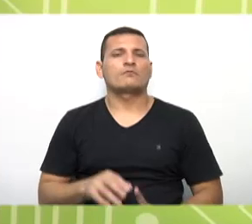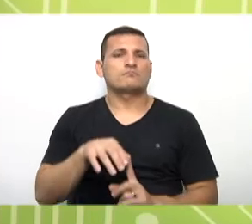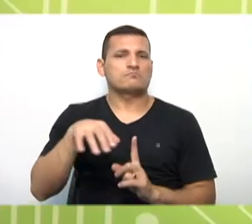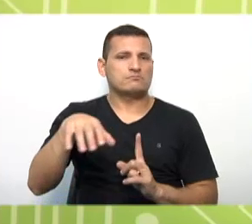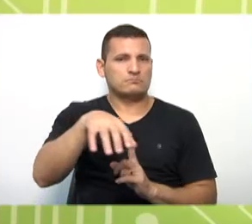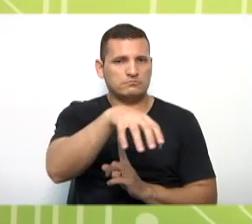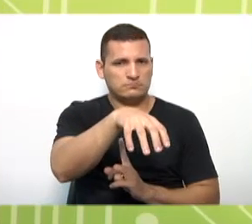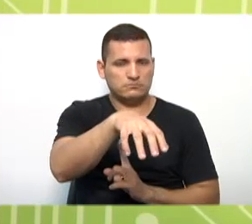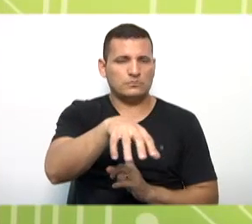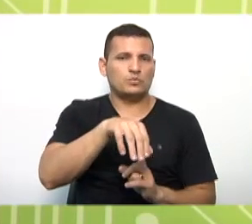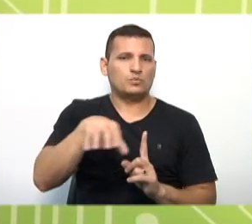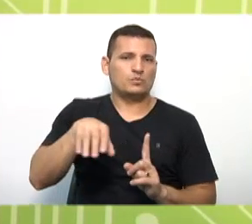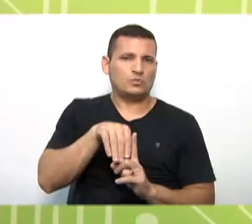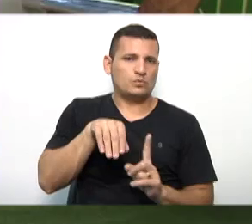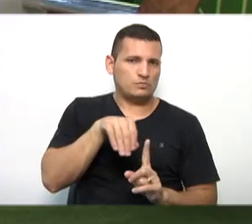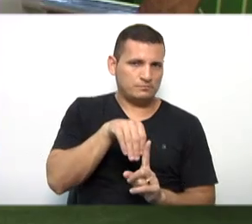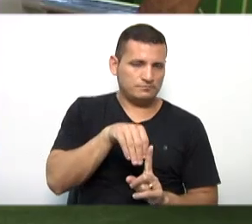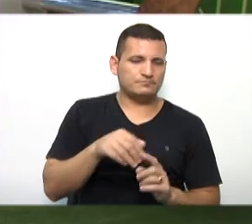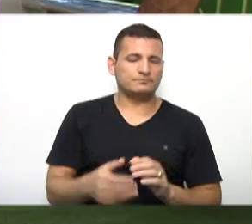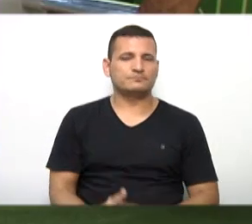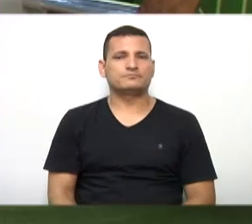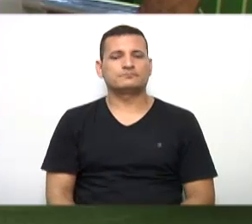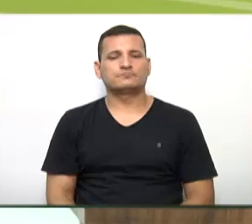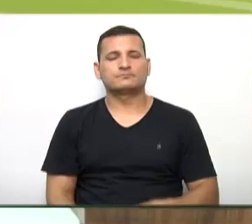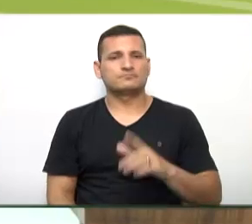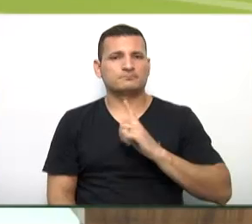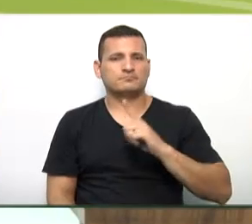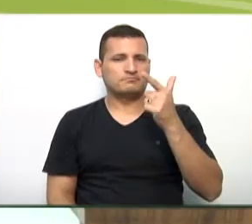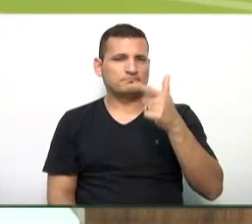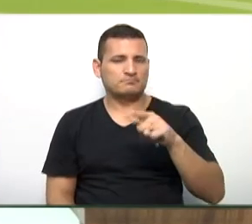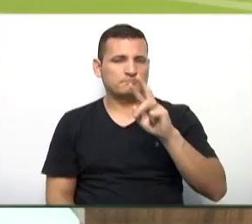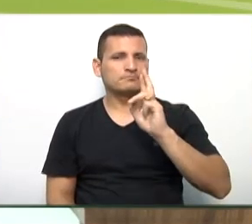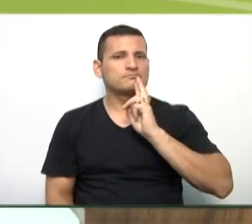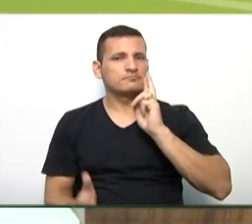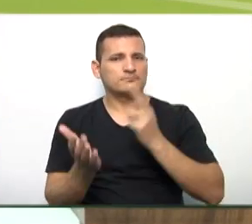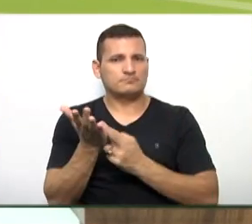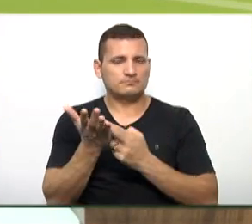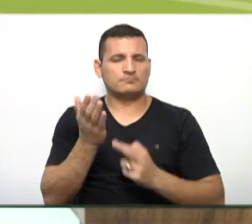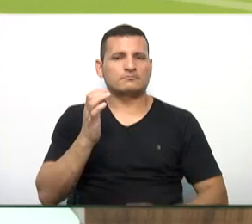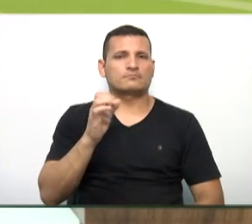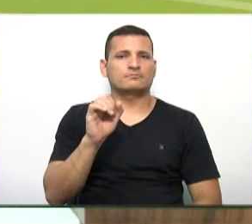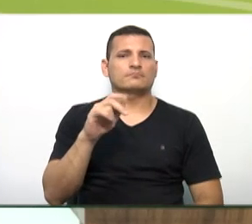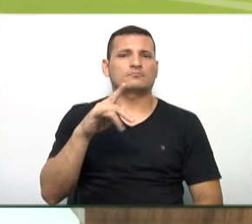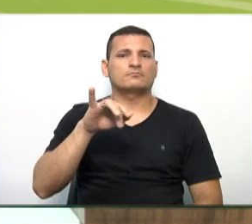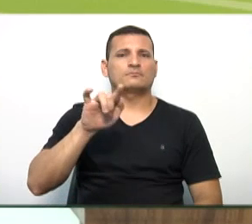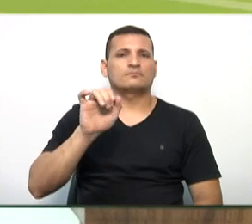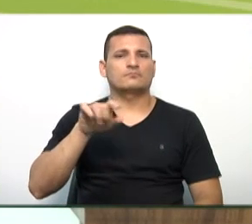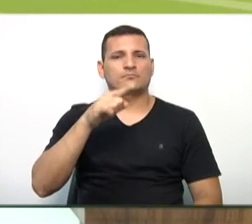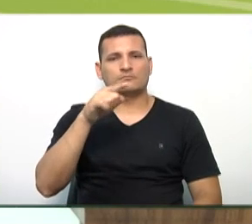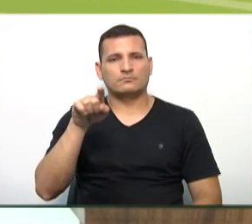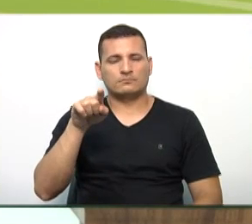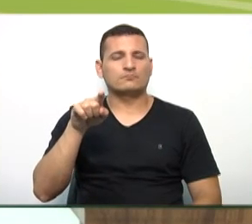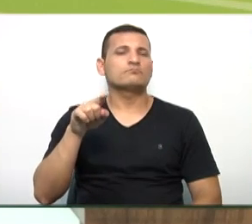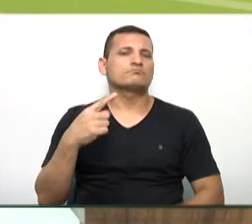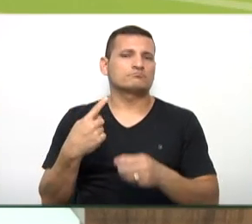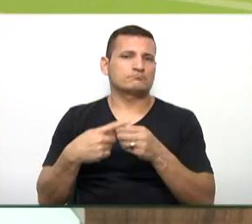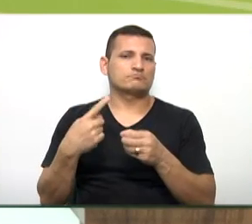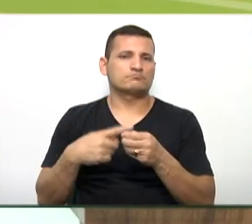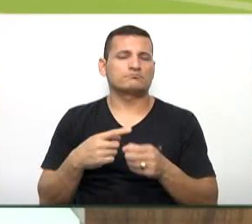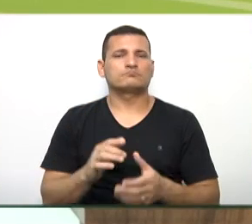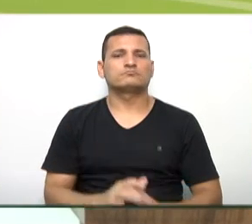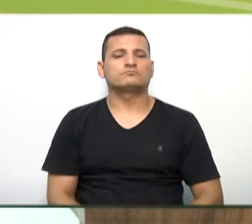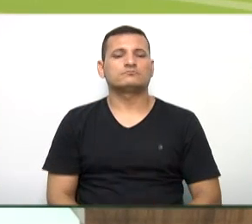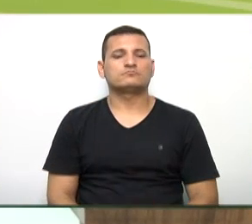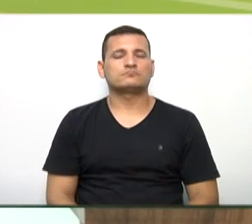e descentralizar. Temos mais uma resposta de Espigão do Oeste. A aluna da professora